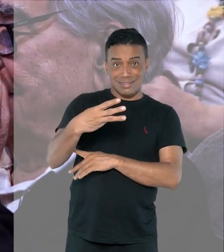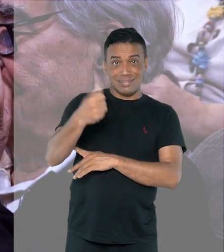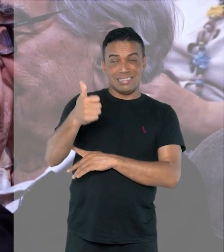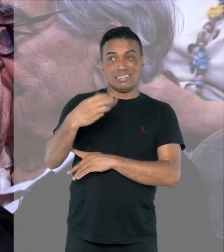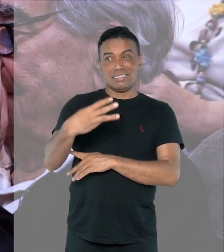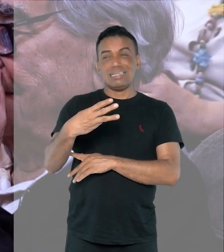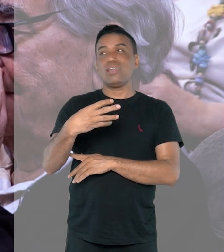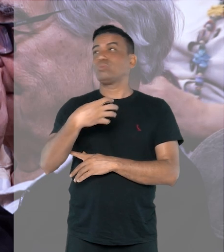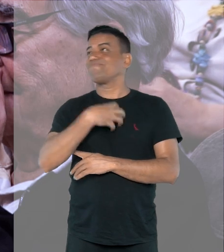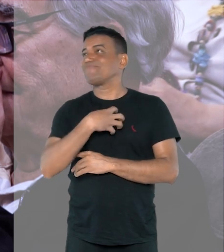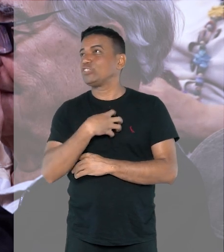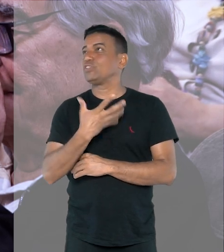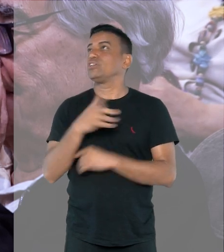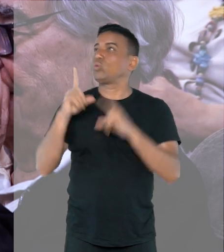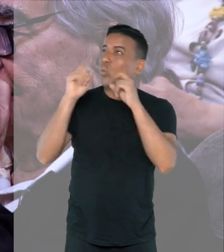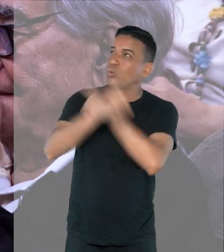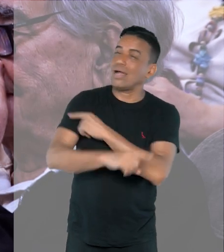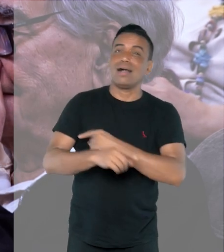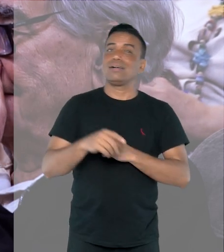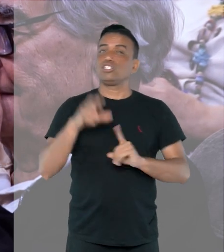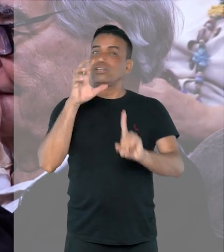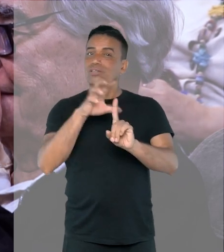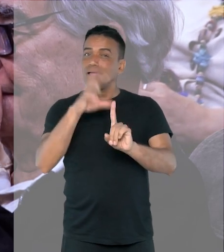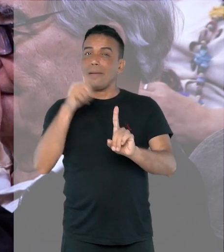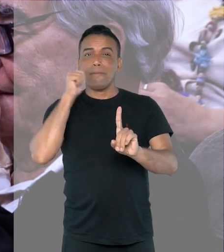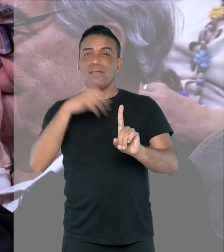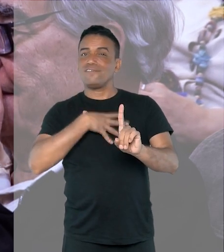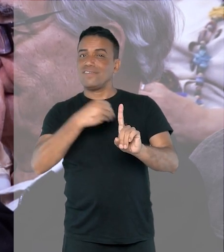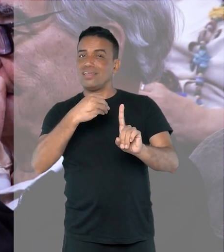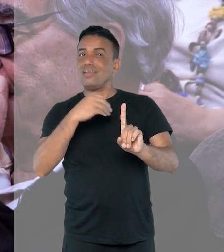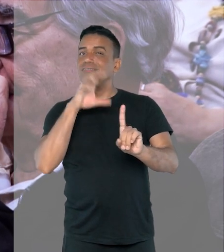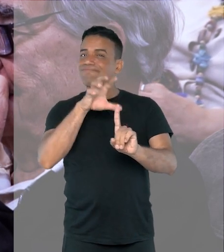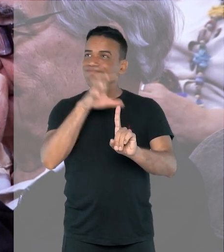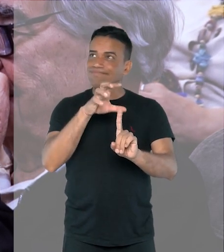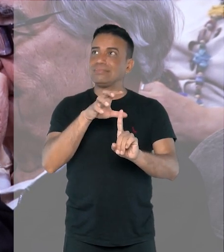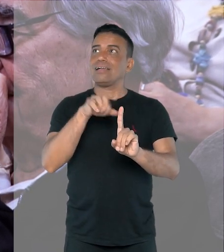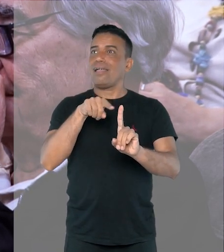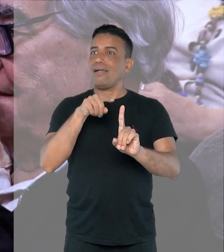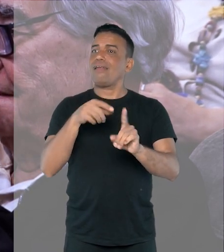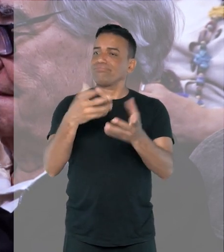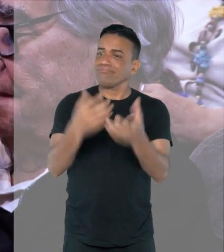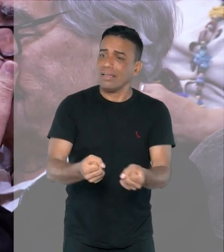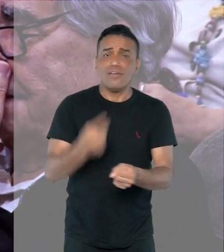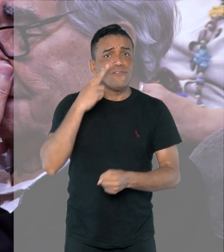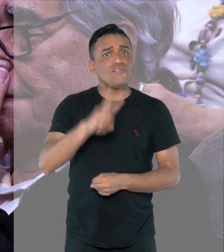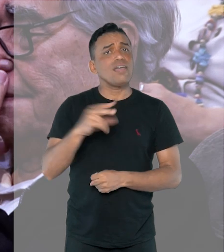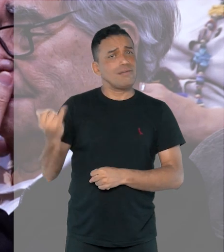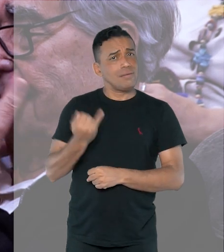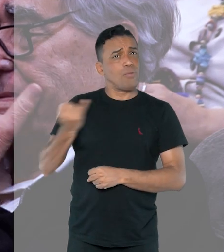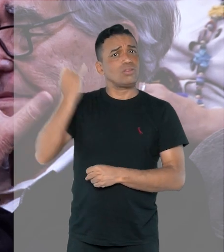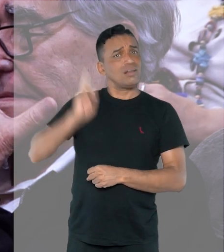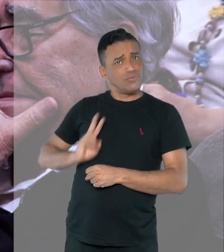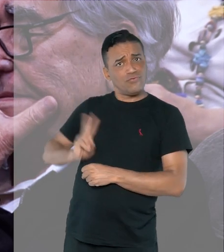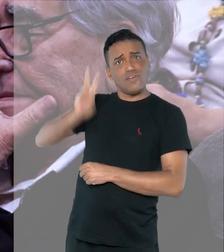uma dificuldade muito grande de conseguir convencê-la a se debruçar sobre, né, e perceber a importância